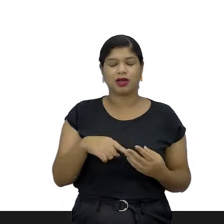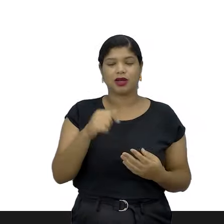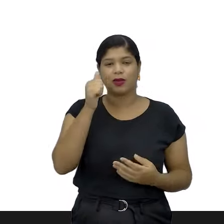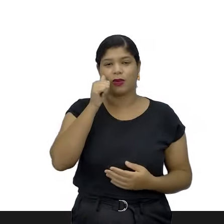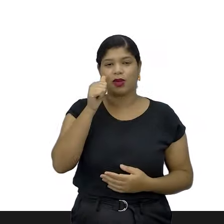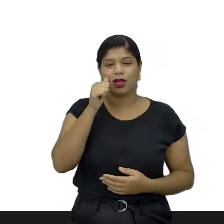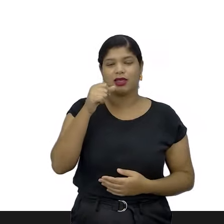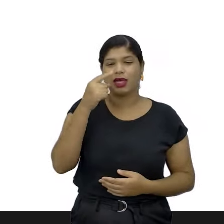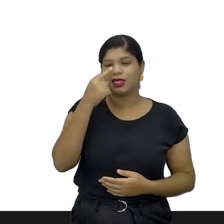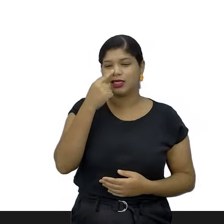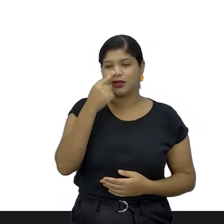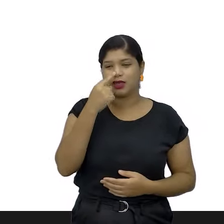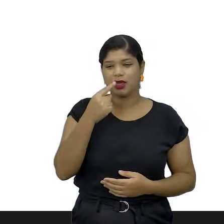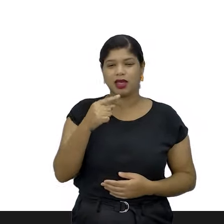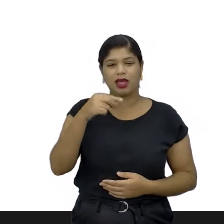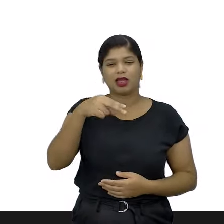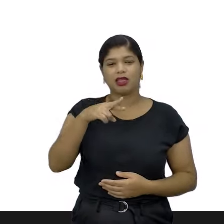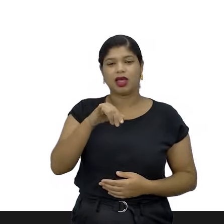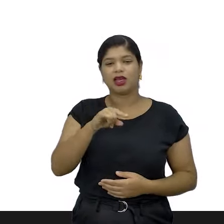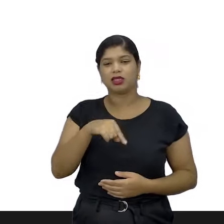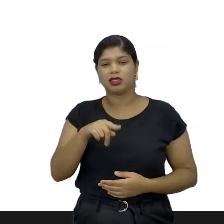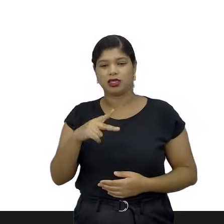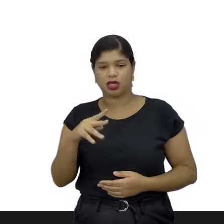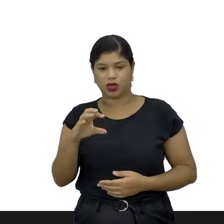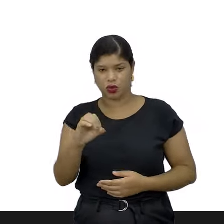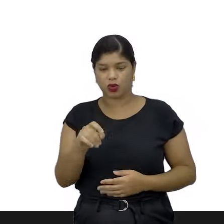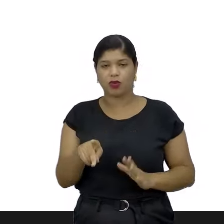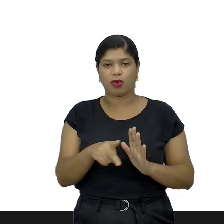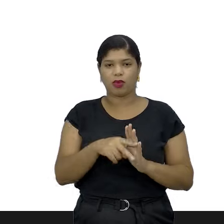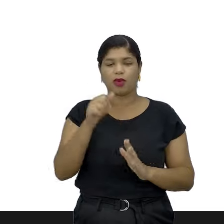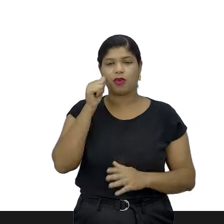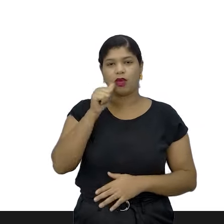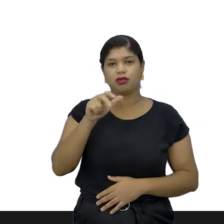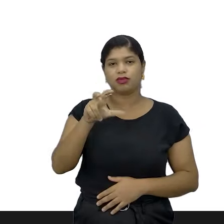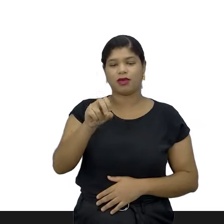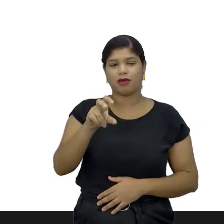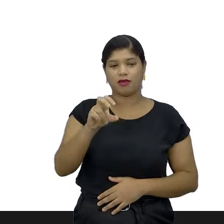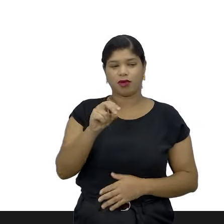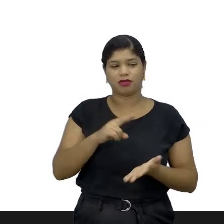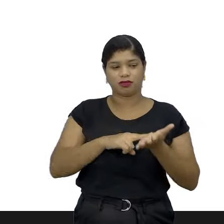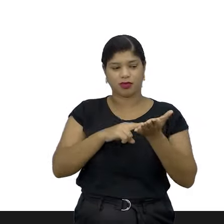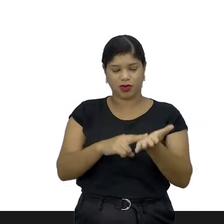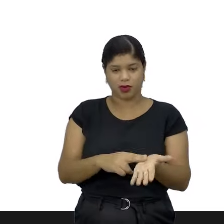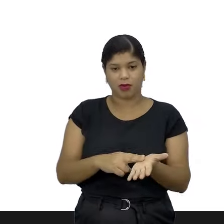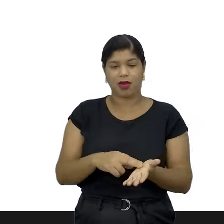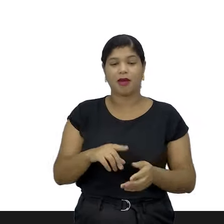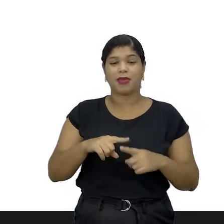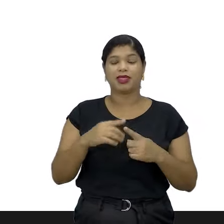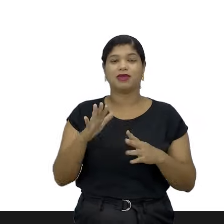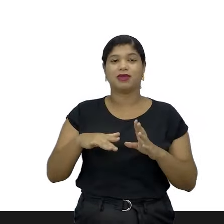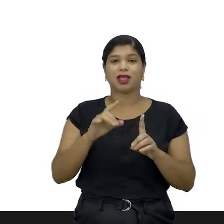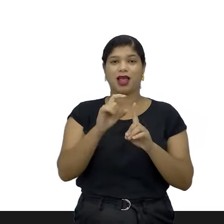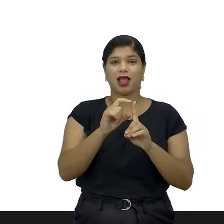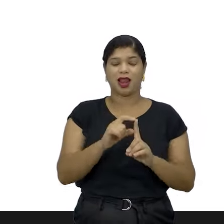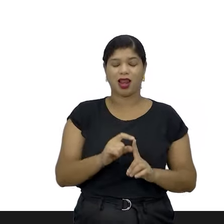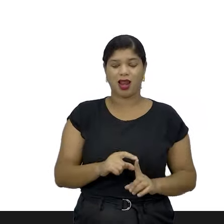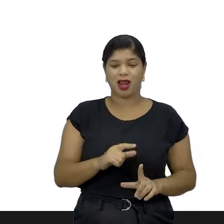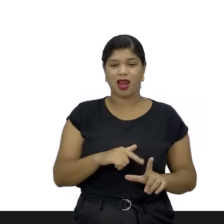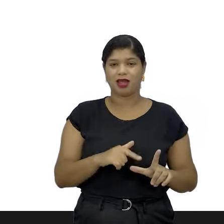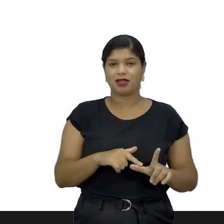do caderno, né, em que ela registrou uma receita de maionese. Aí a receita tem erros ortográficos e deverão